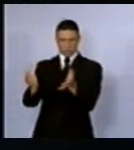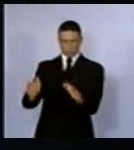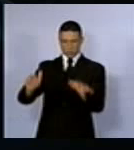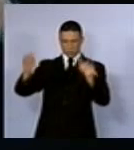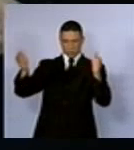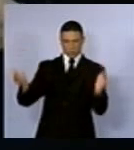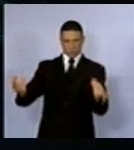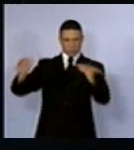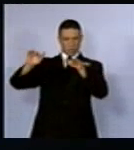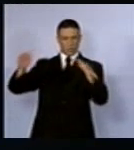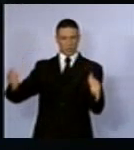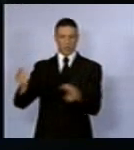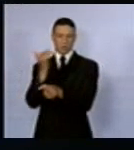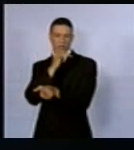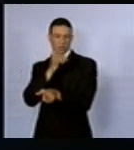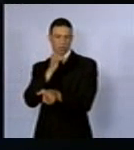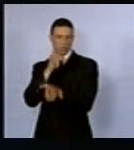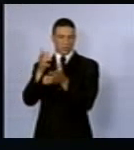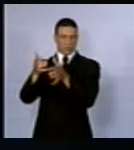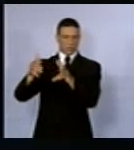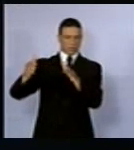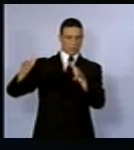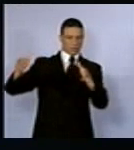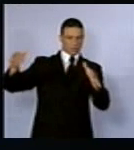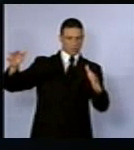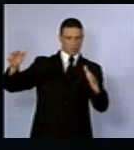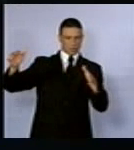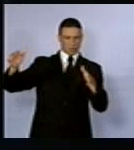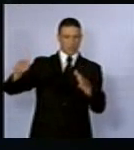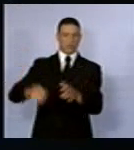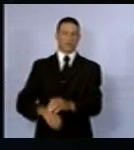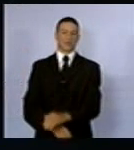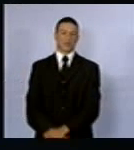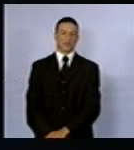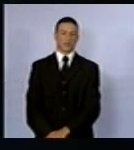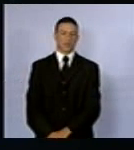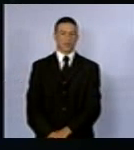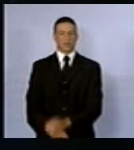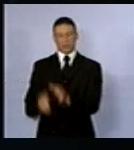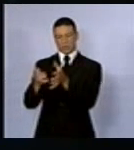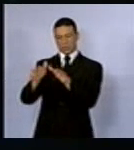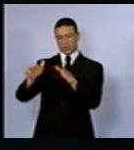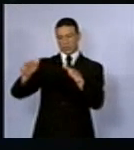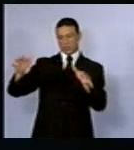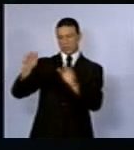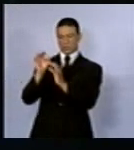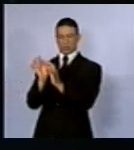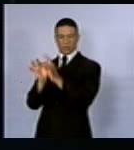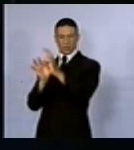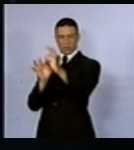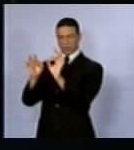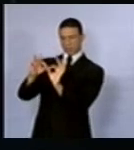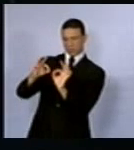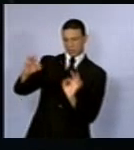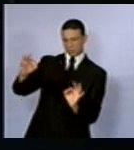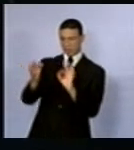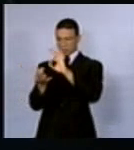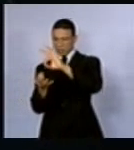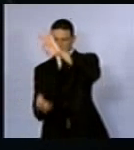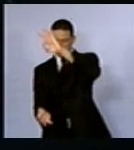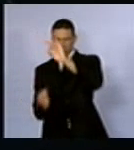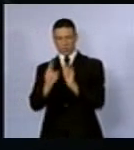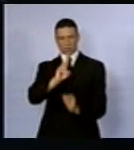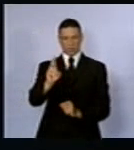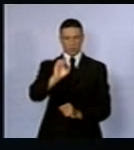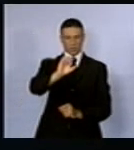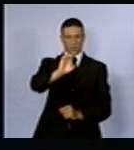e tanto menor na medida em que vai se espalhando, se afastando. Ele é medido em Tesla. Essa é